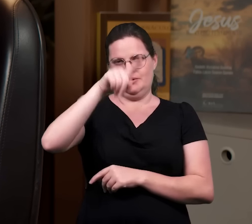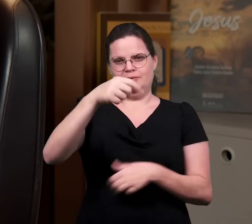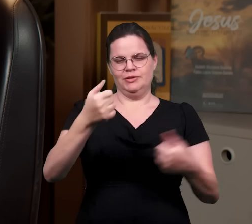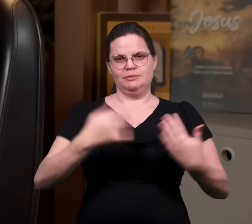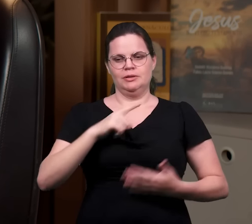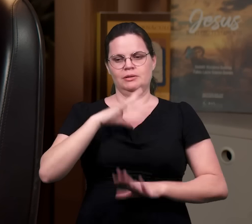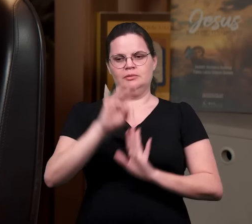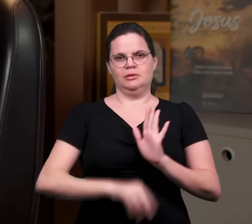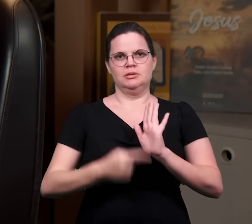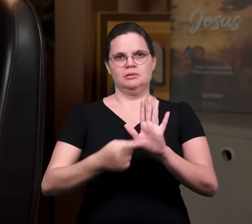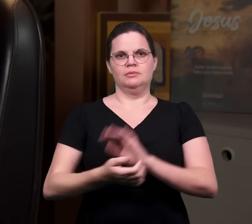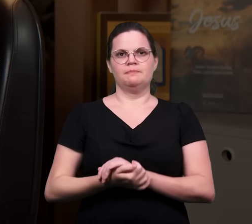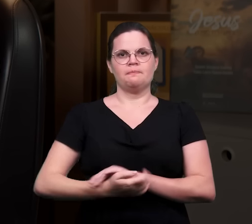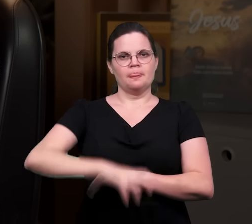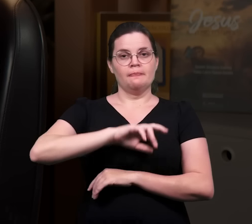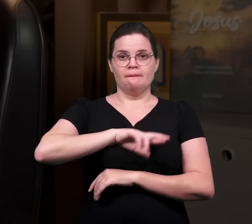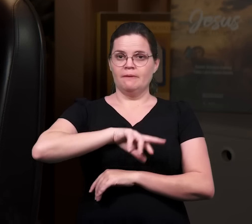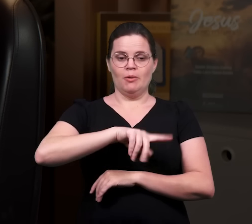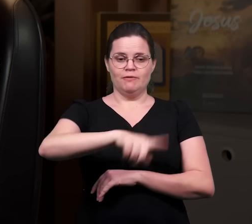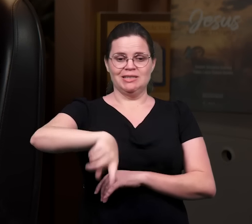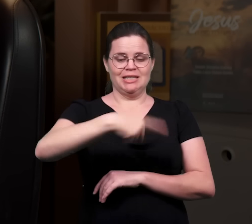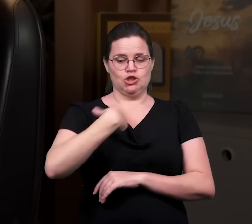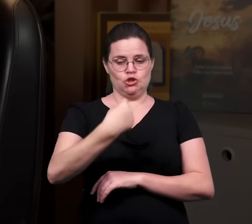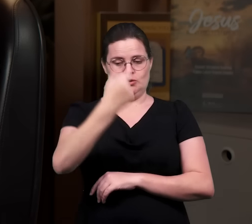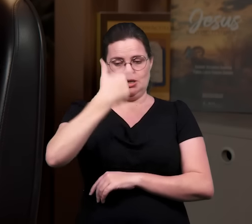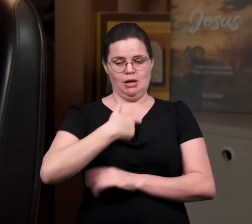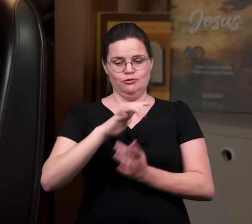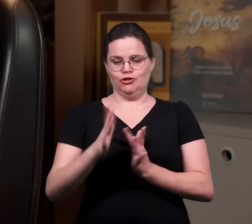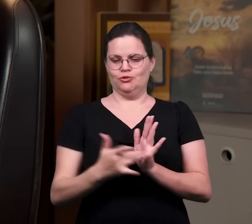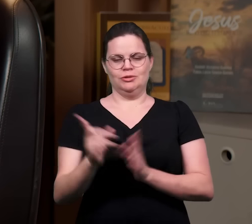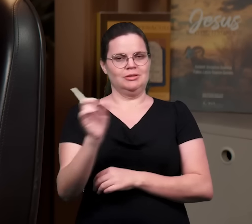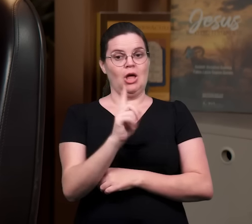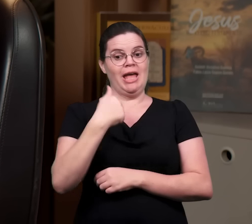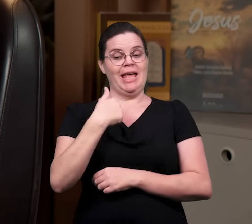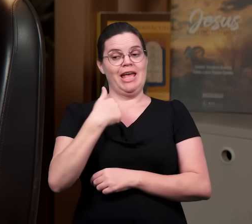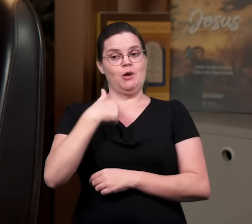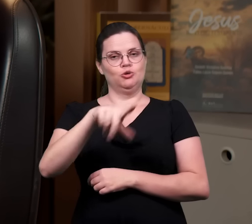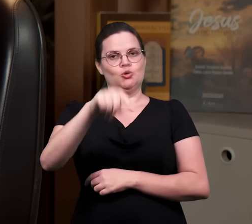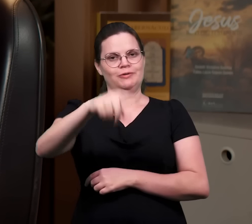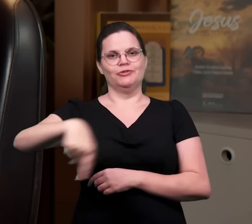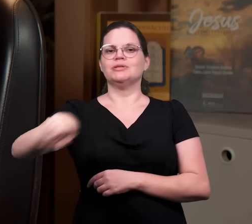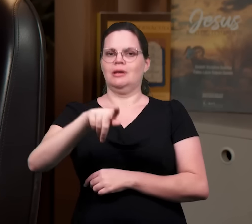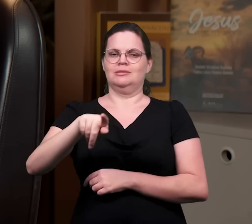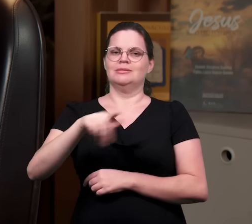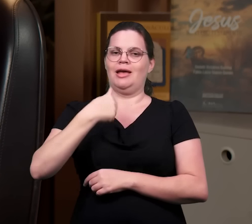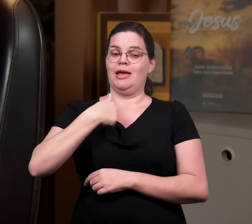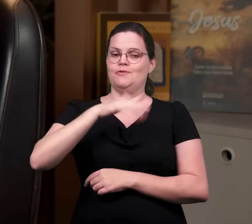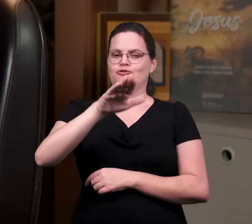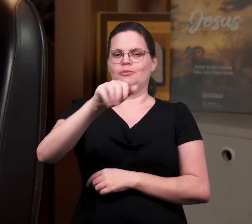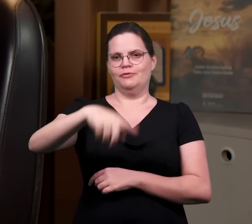tem um texto na palavra que diz assim, não fostes vós que me escolhestes, né, então nós fomos separados pelo Senhor para viver